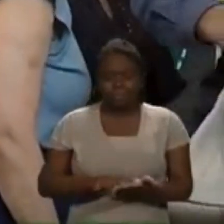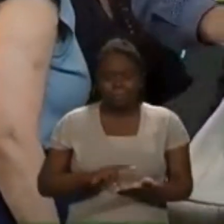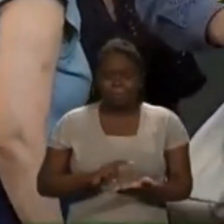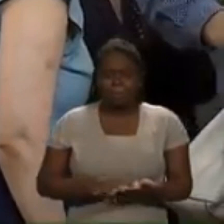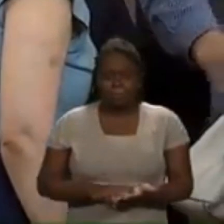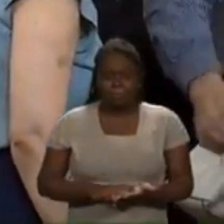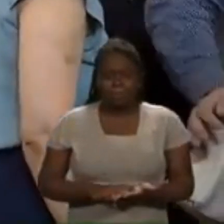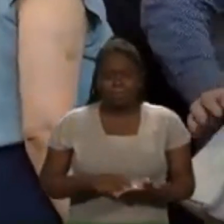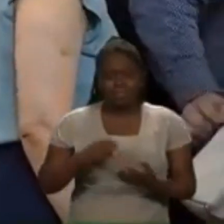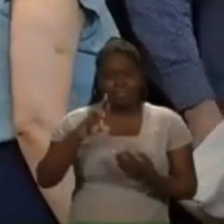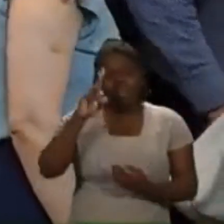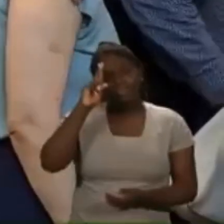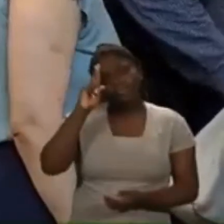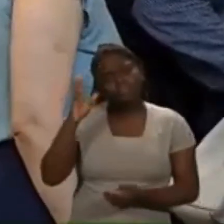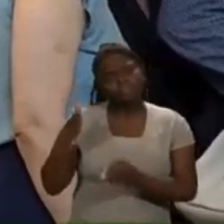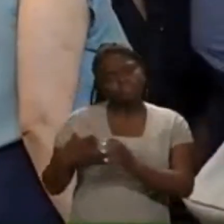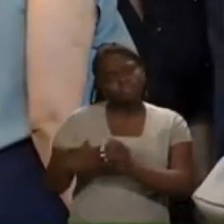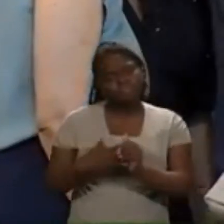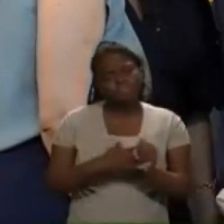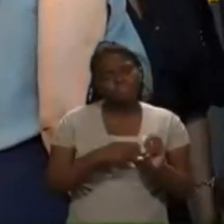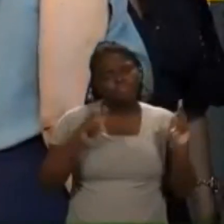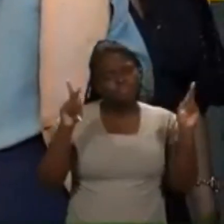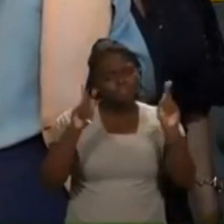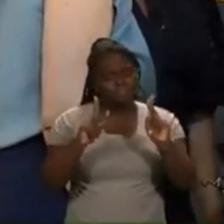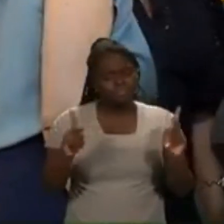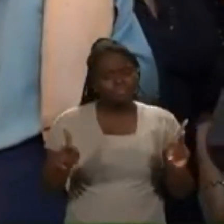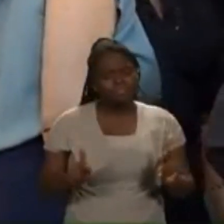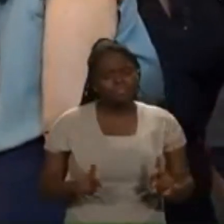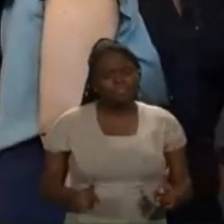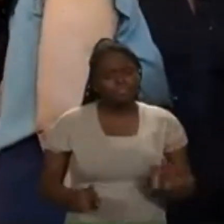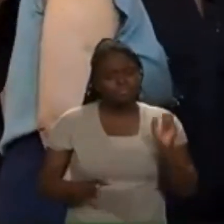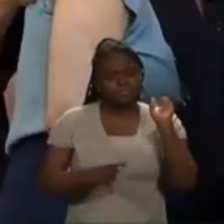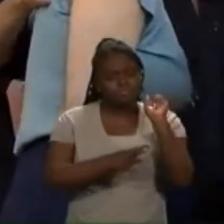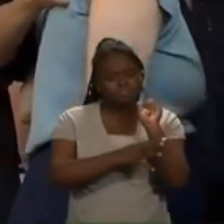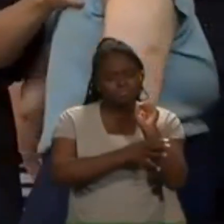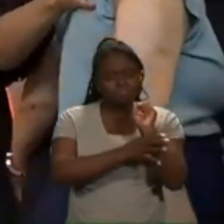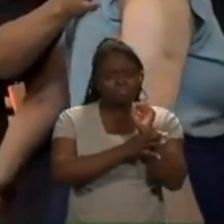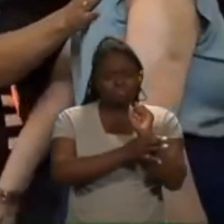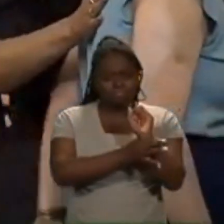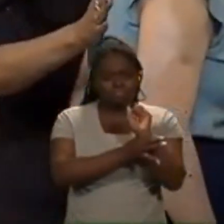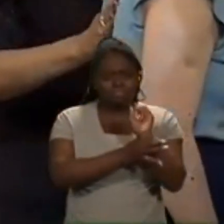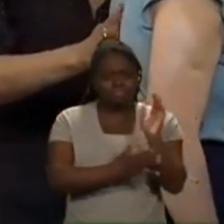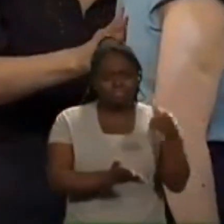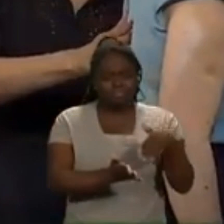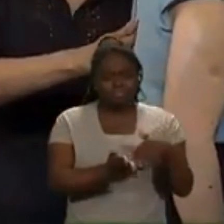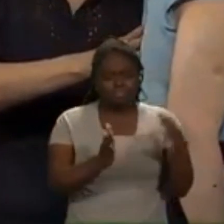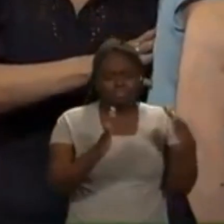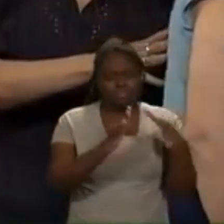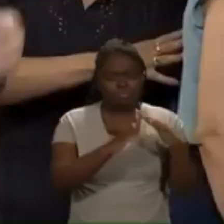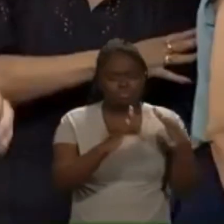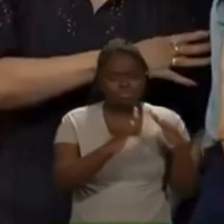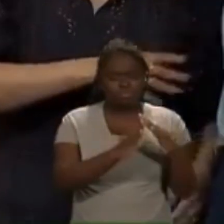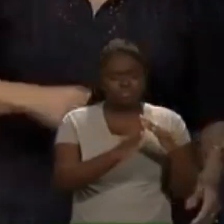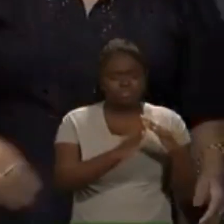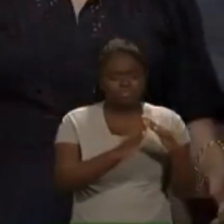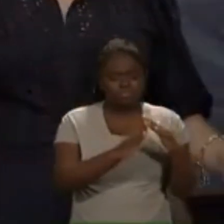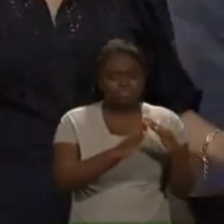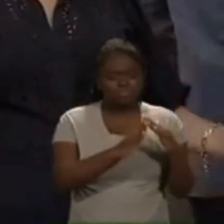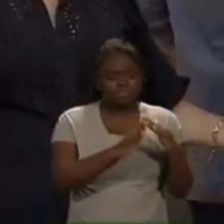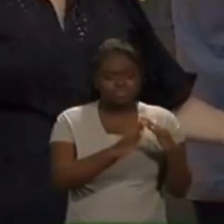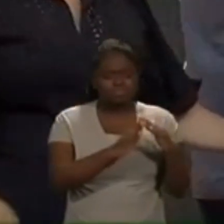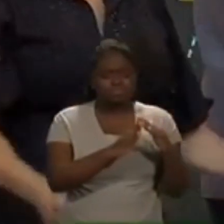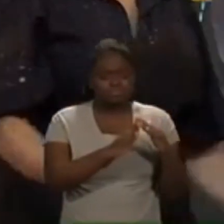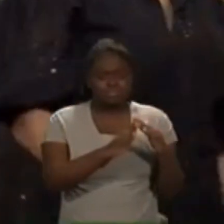O Senhor nos leve em paz, nos leve em segurança, até a nossa casa, até o nosso